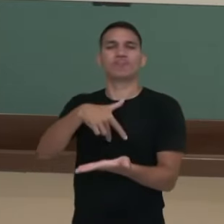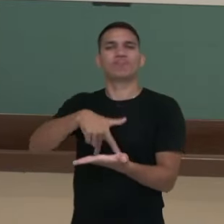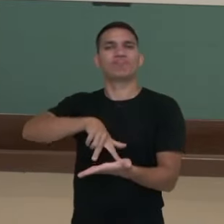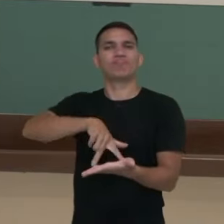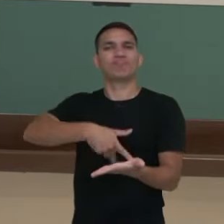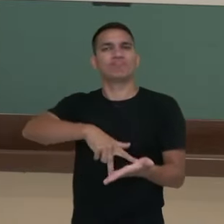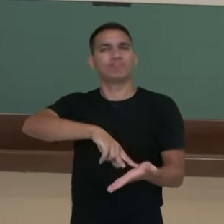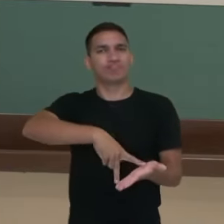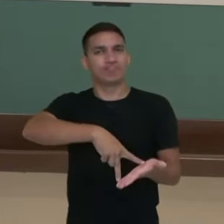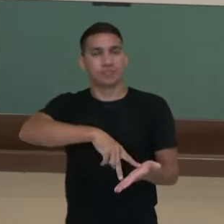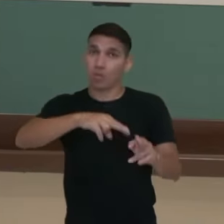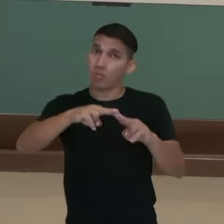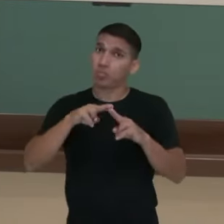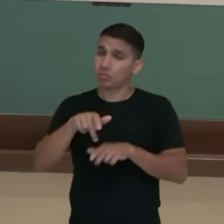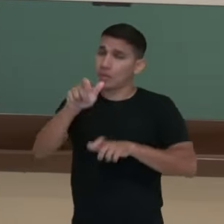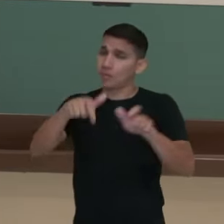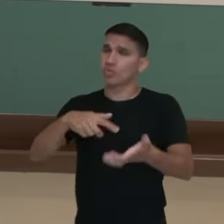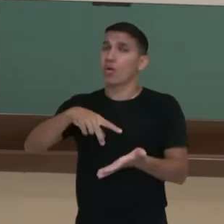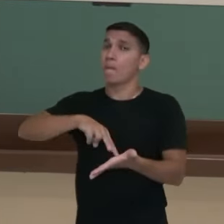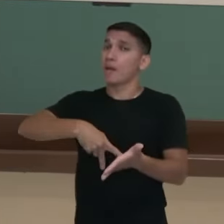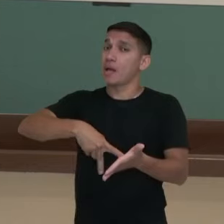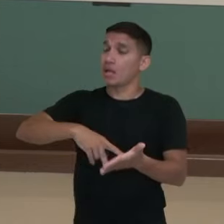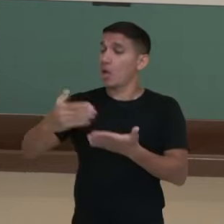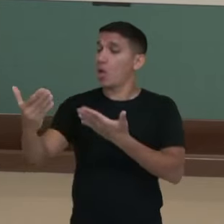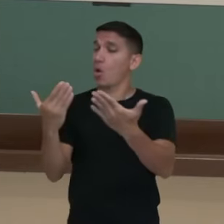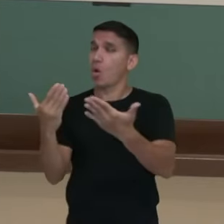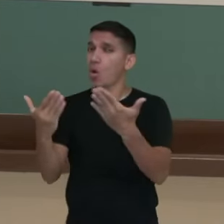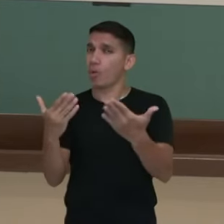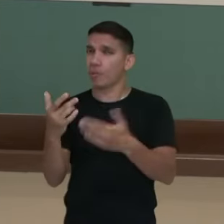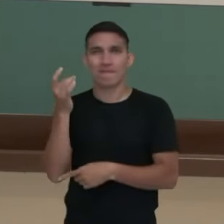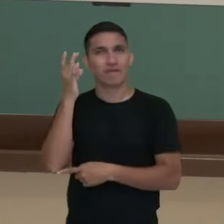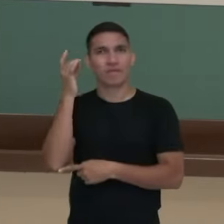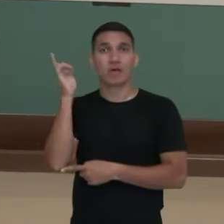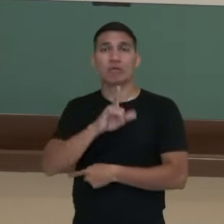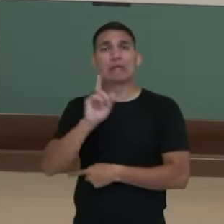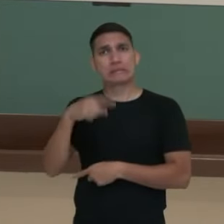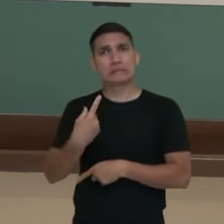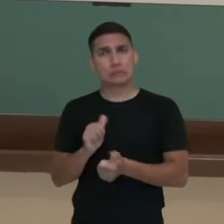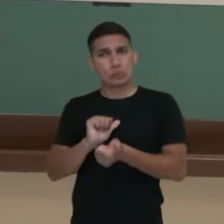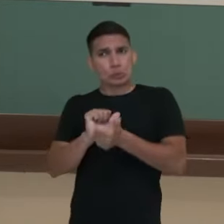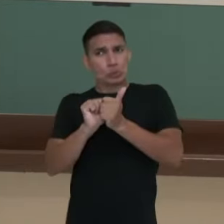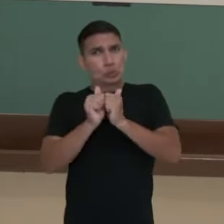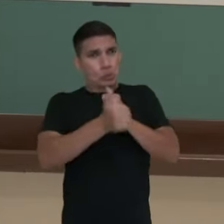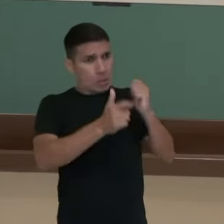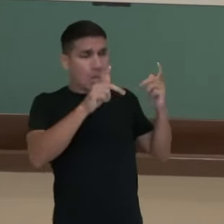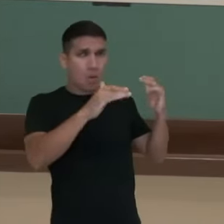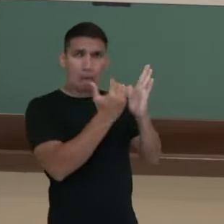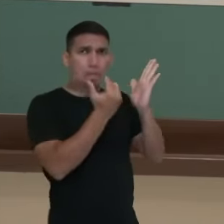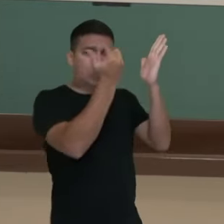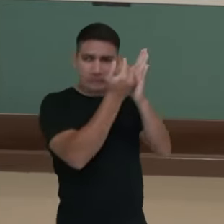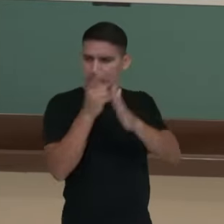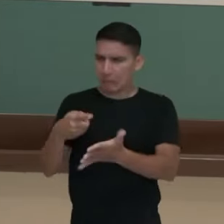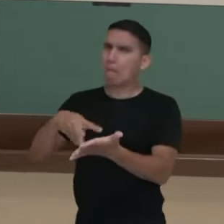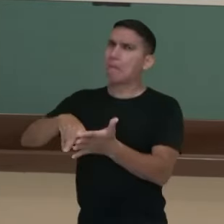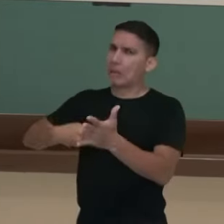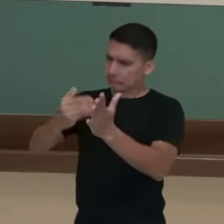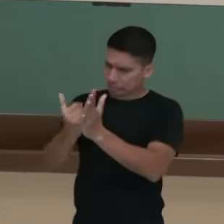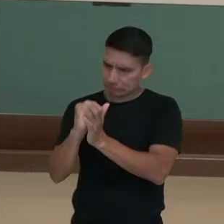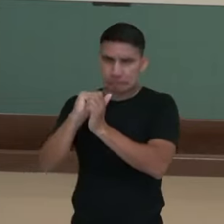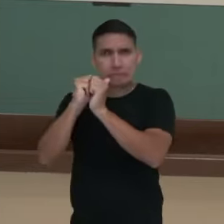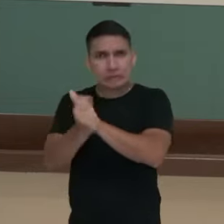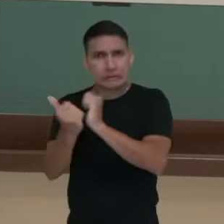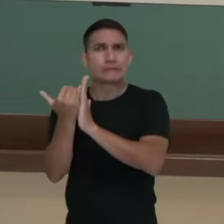Tanto que um bailarino a gente pode compará-lo facilmente a um atleta de alto desempenho, Ele tem que ser